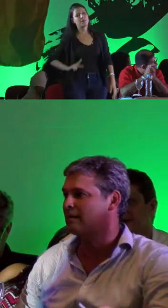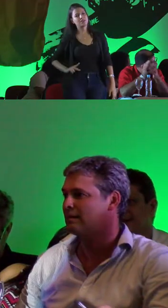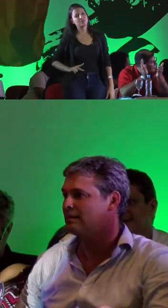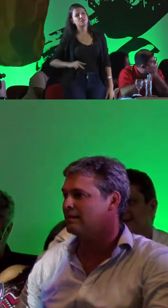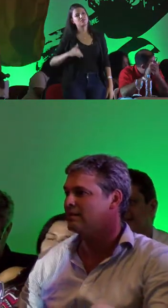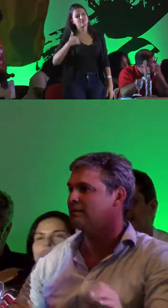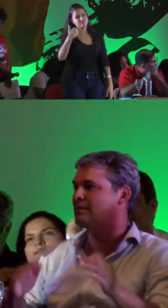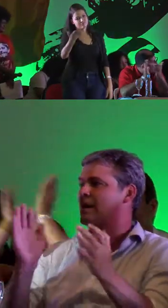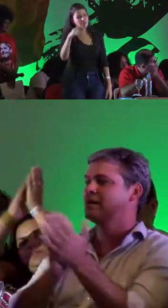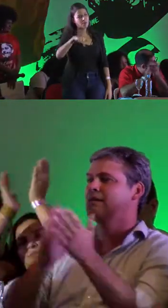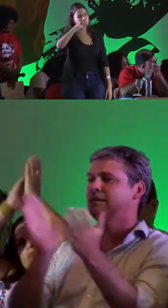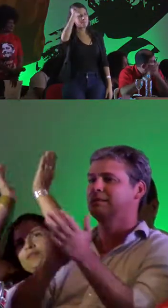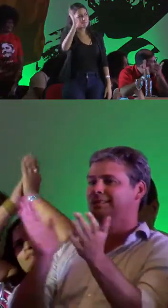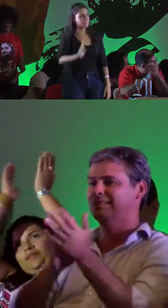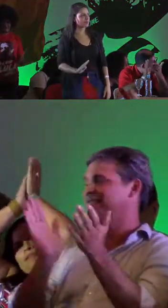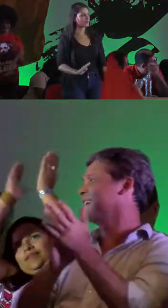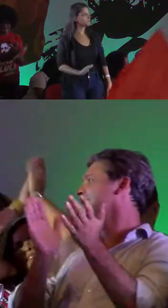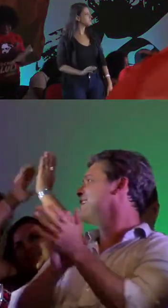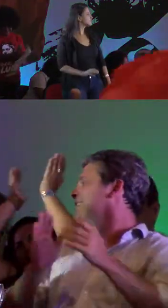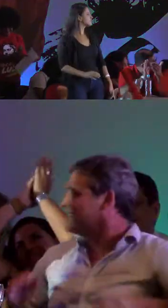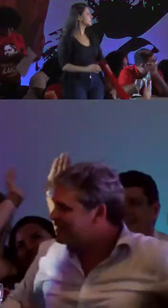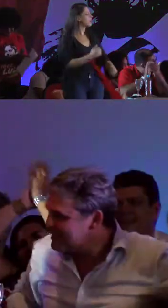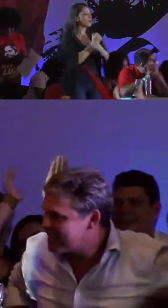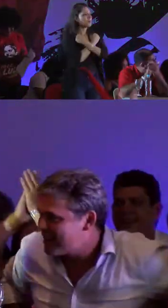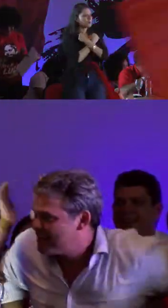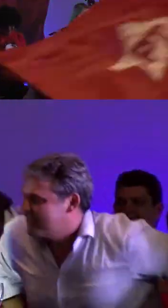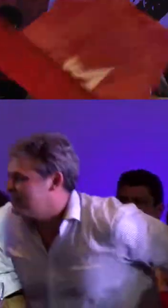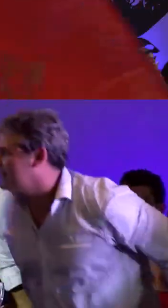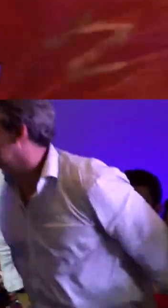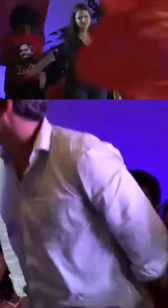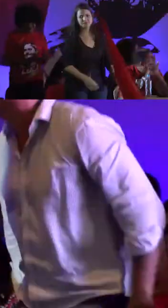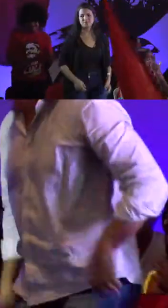presidente do Brasil. Grande abraço, companheiro.